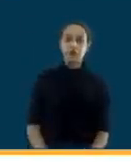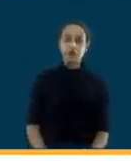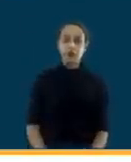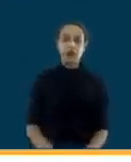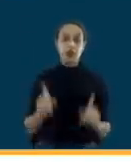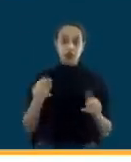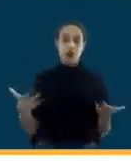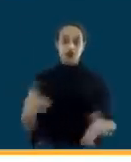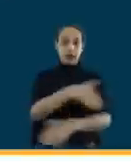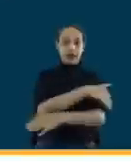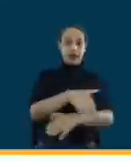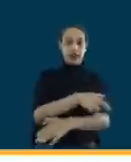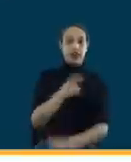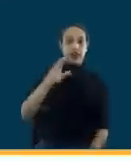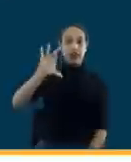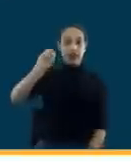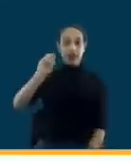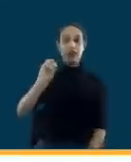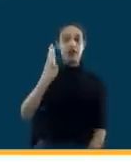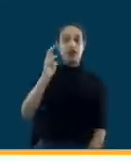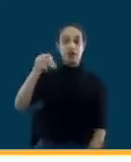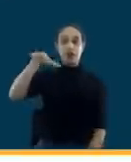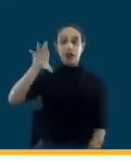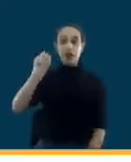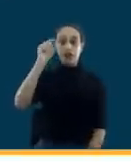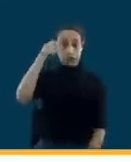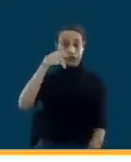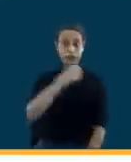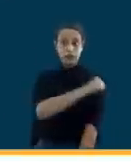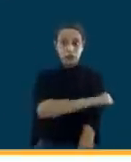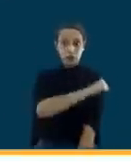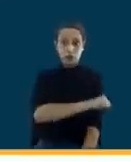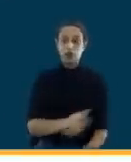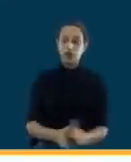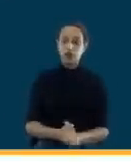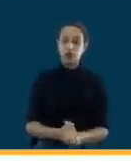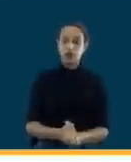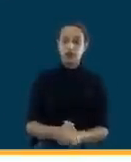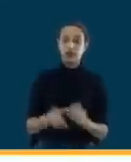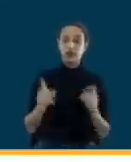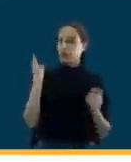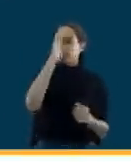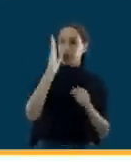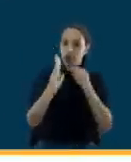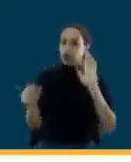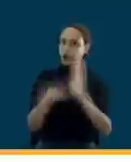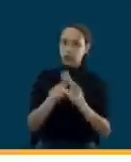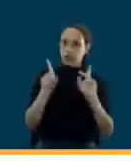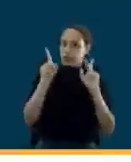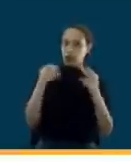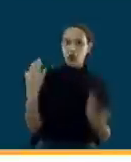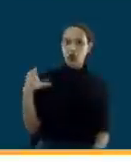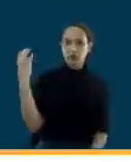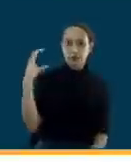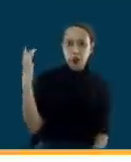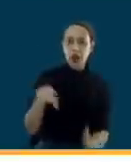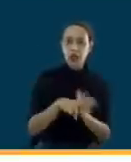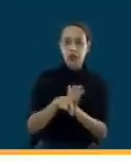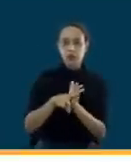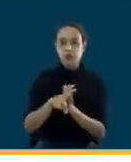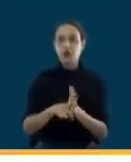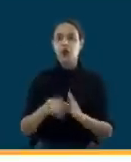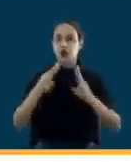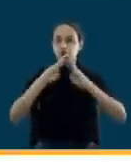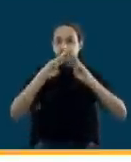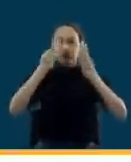Rio Branco, que é tão Brasil quanto o Brasil de Niterói, quanto o Brasil que constrói museus, que